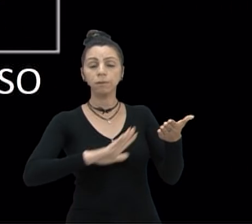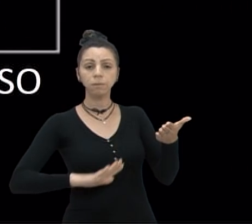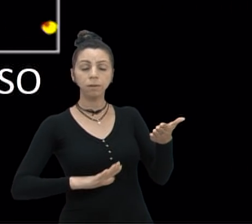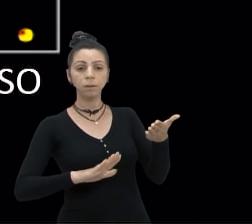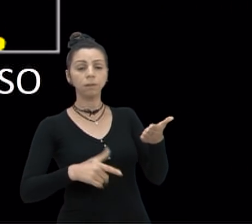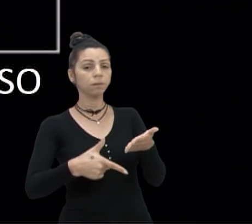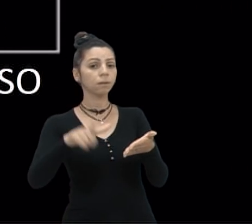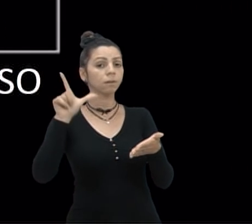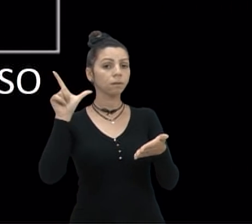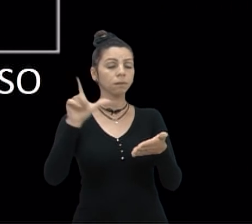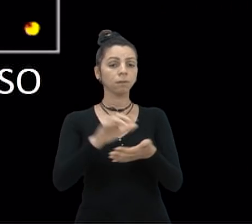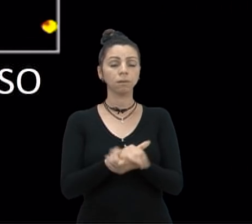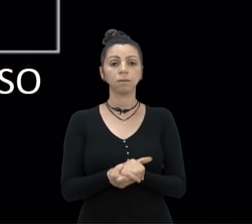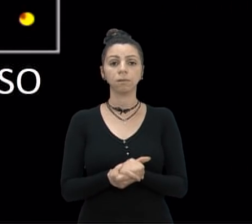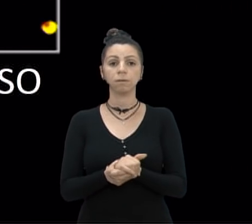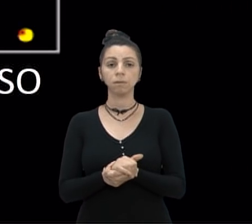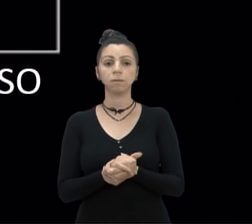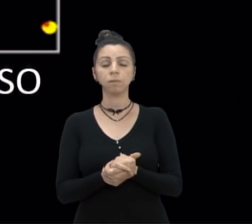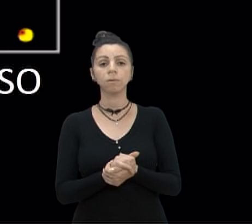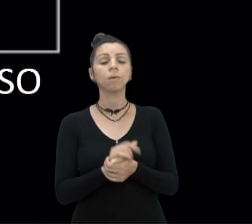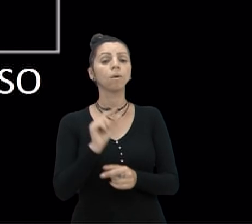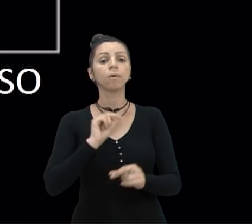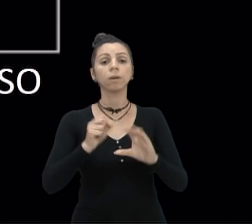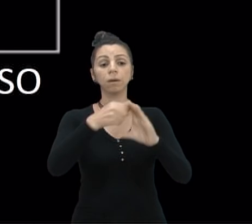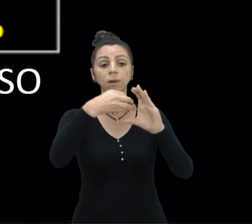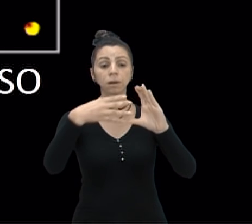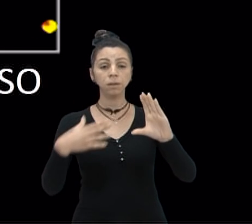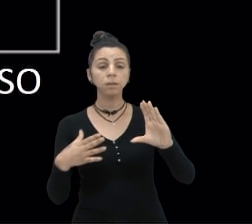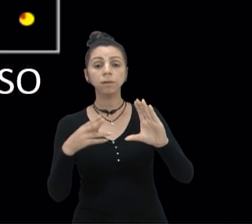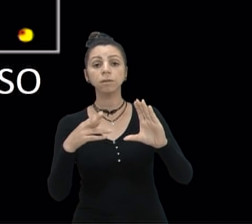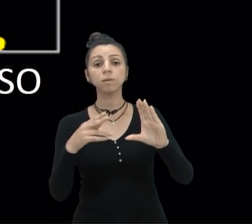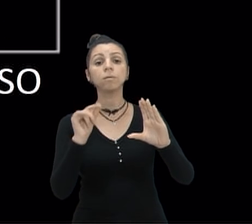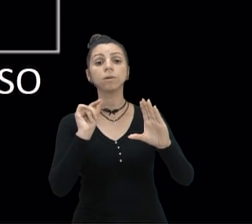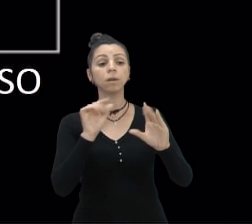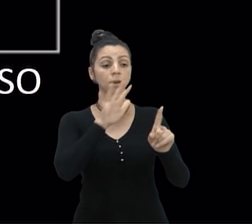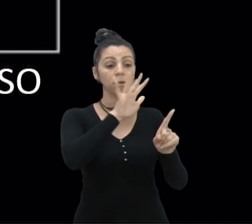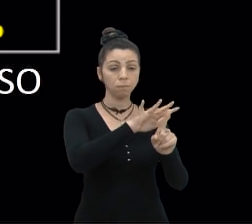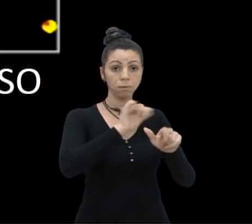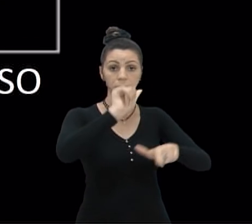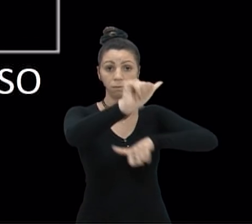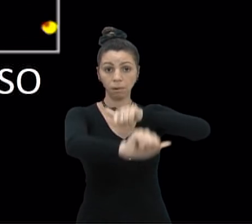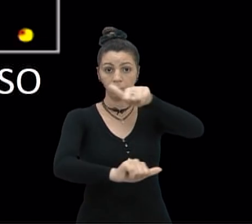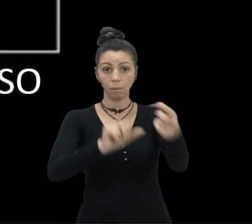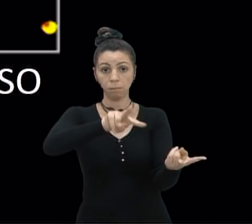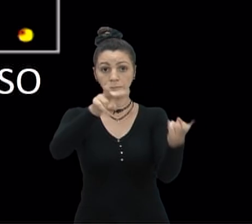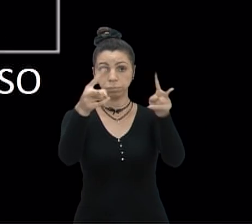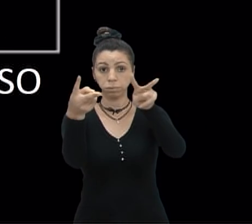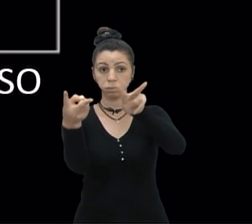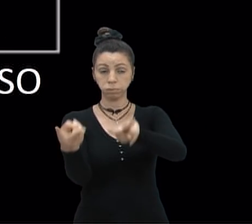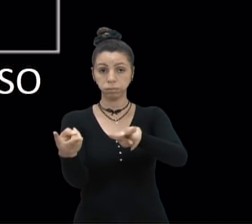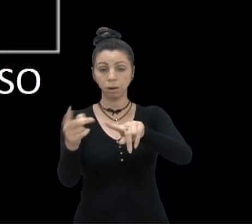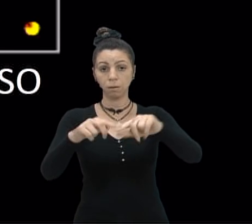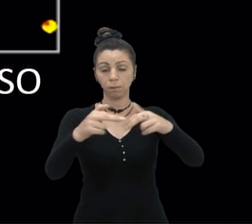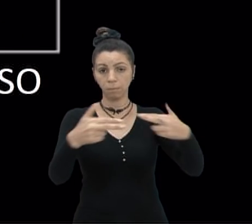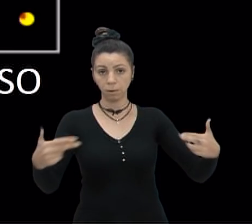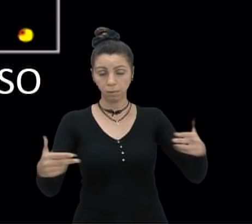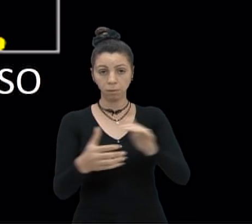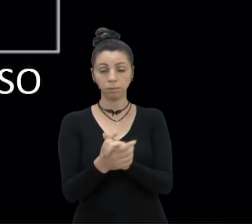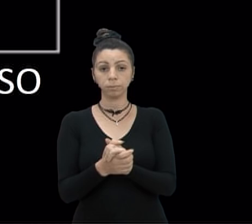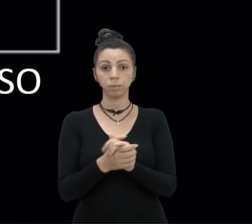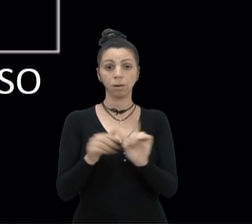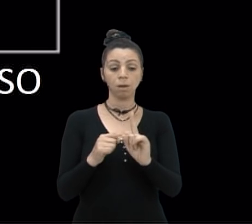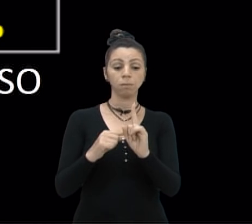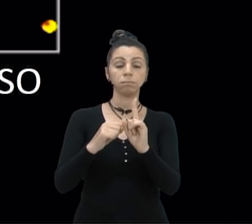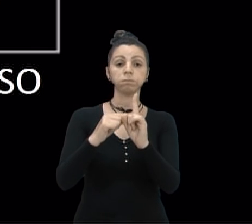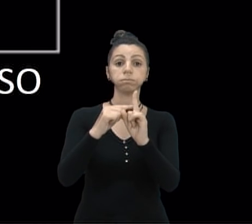Então quais são os fatores responsáveis para a mudança dos estados físicos da matéria? Ou eu aumento ou diminuo a